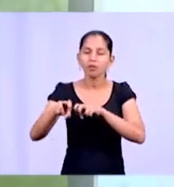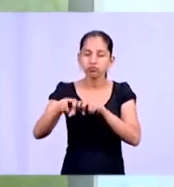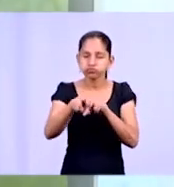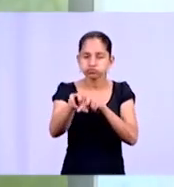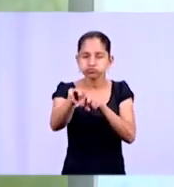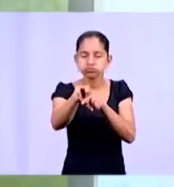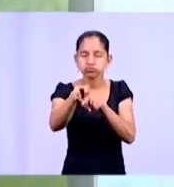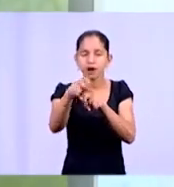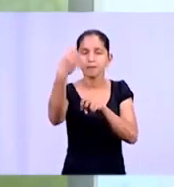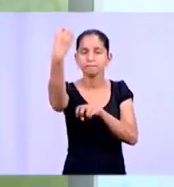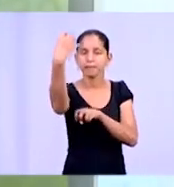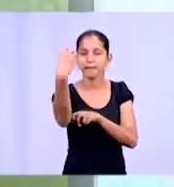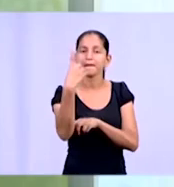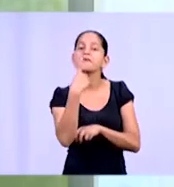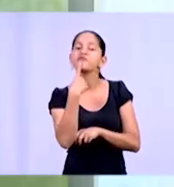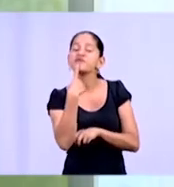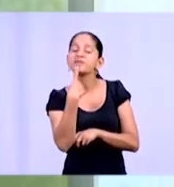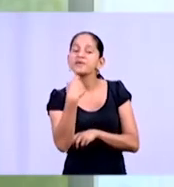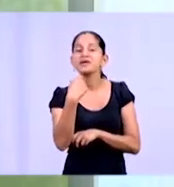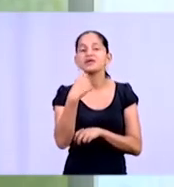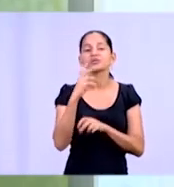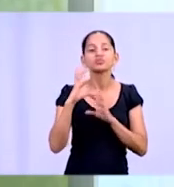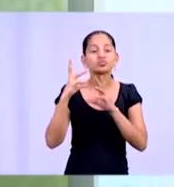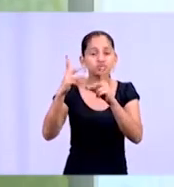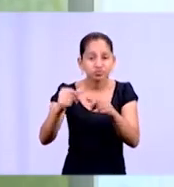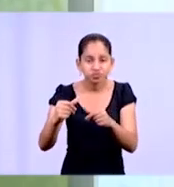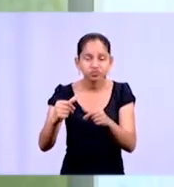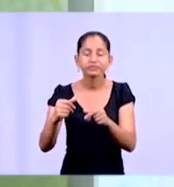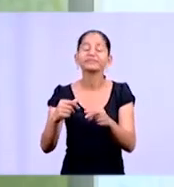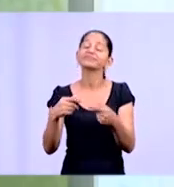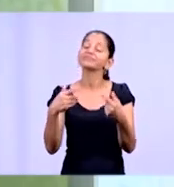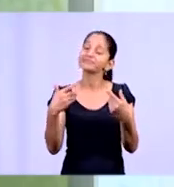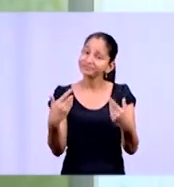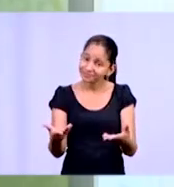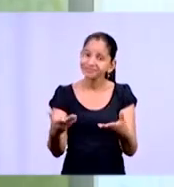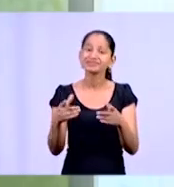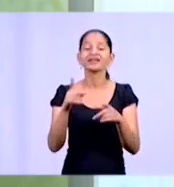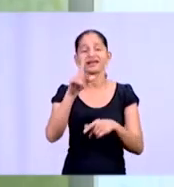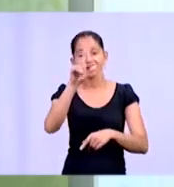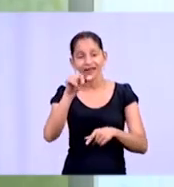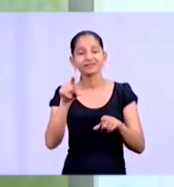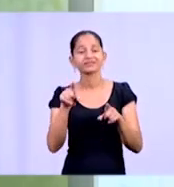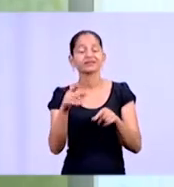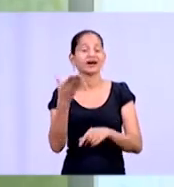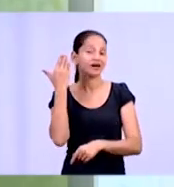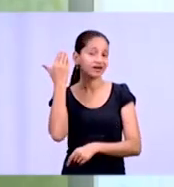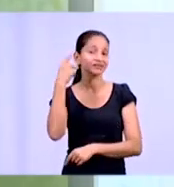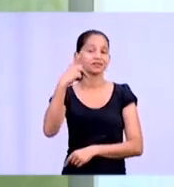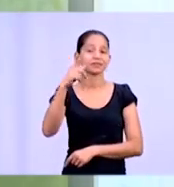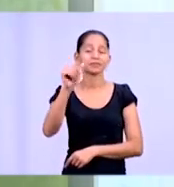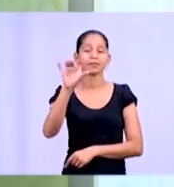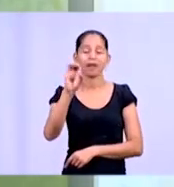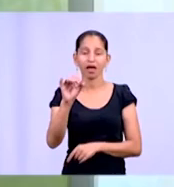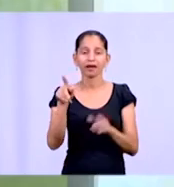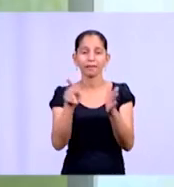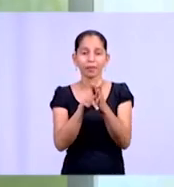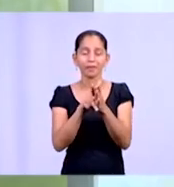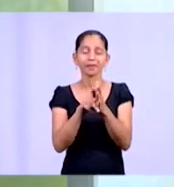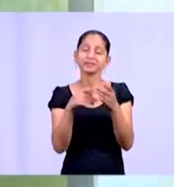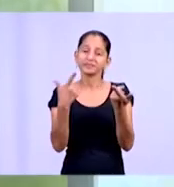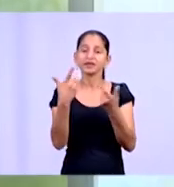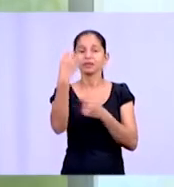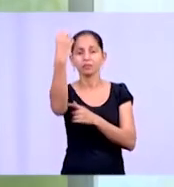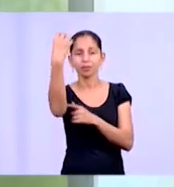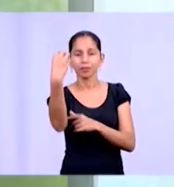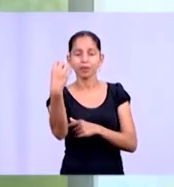estradas, amarelo, verde, vermelho, aqueles semáforos eram controlados pelos chips da Intel. A Intel